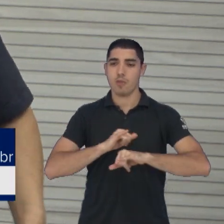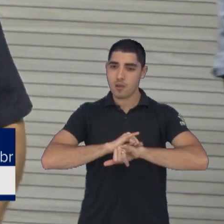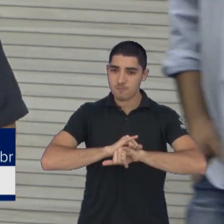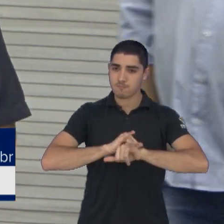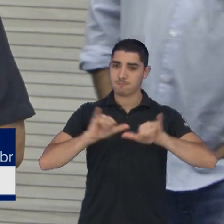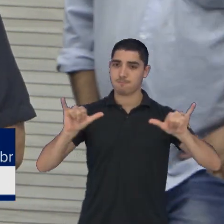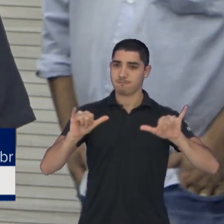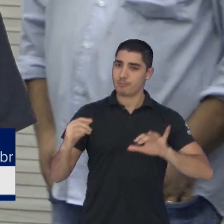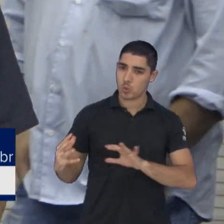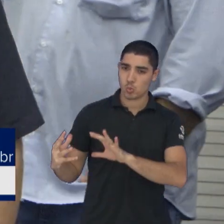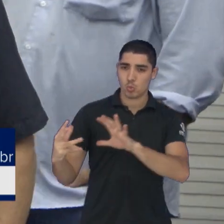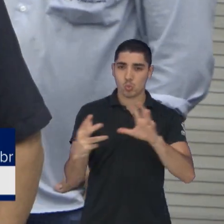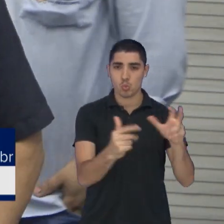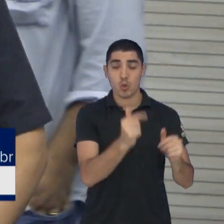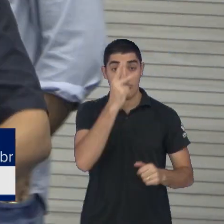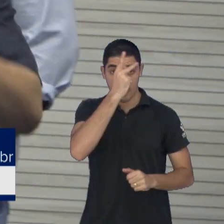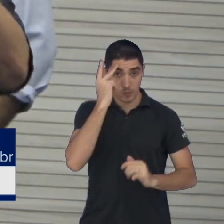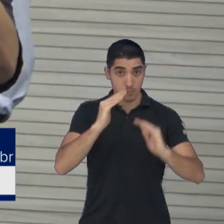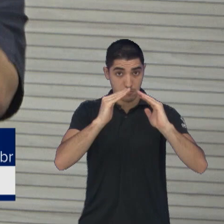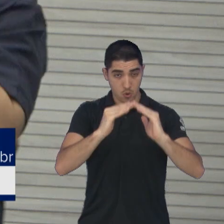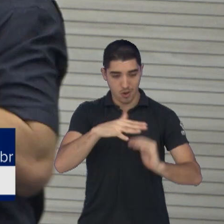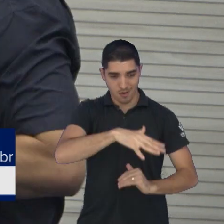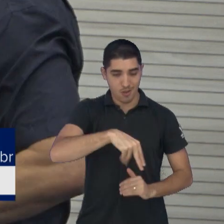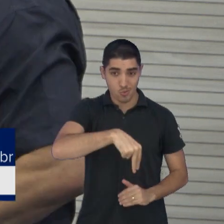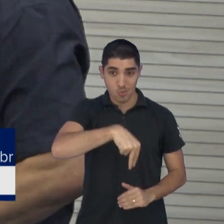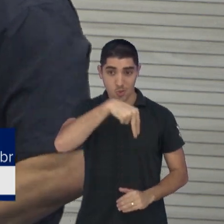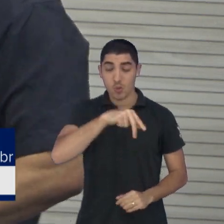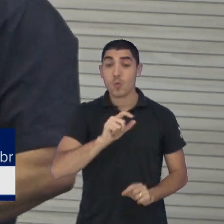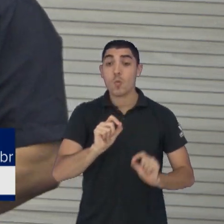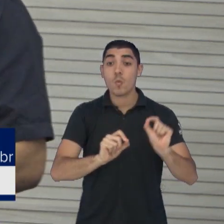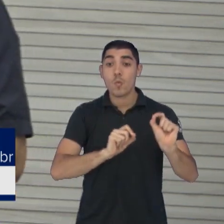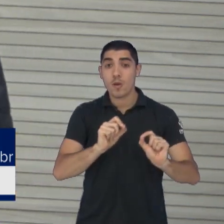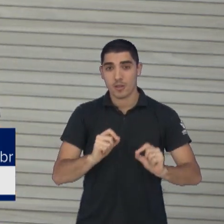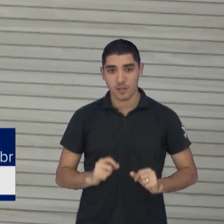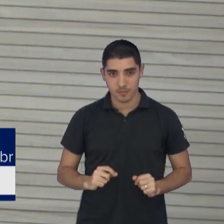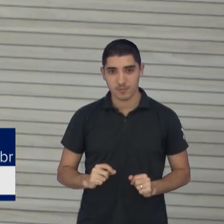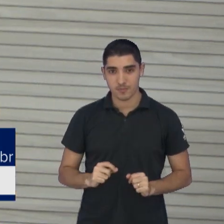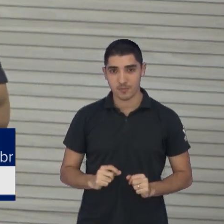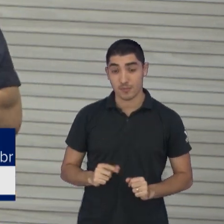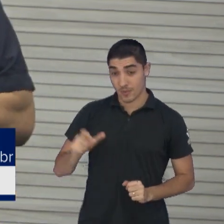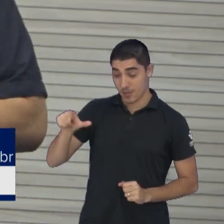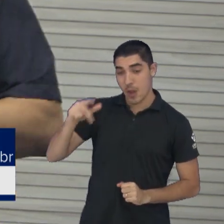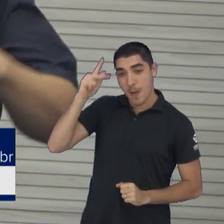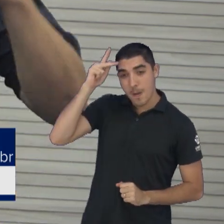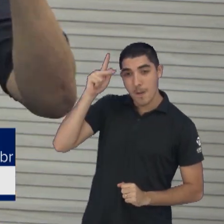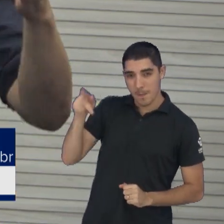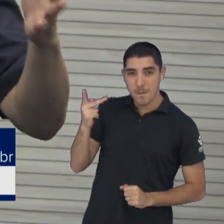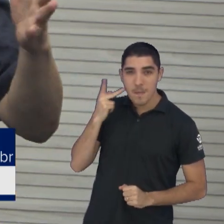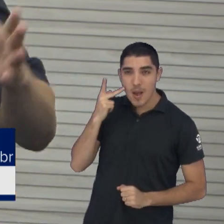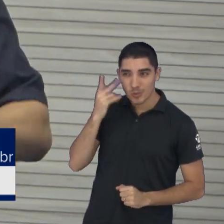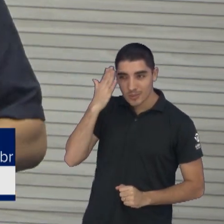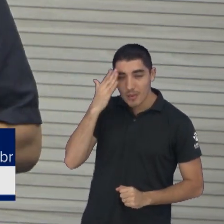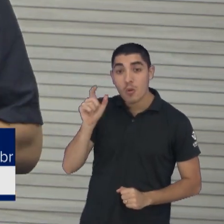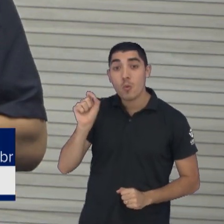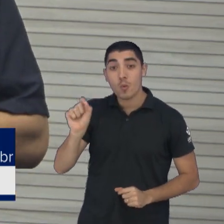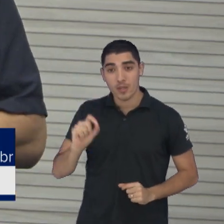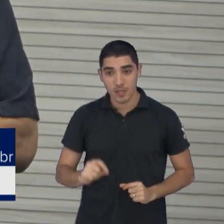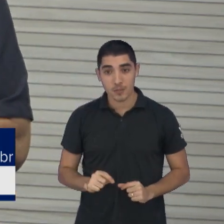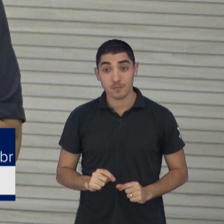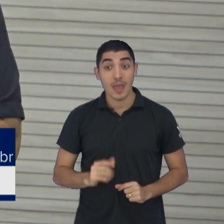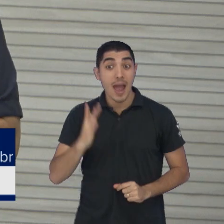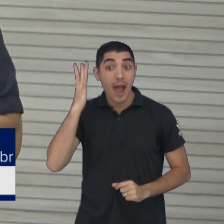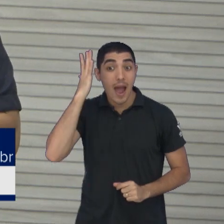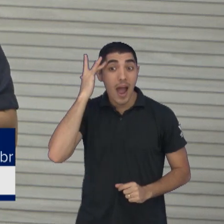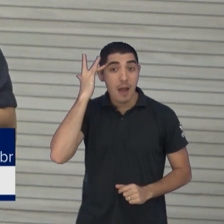né, os moradores da região norte, que o Fumacê, vereador Pascucci, estará